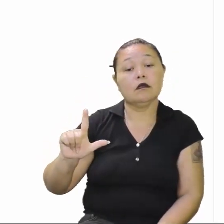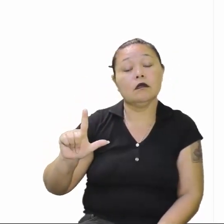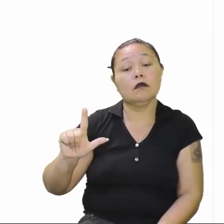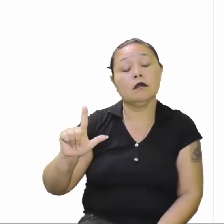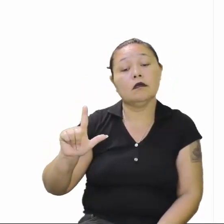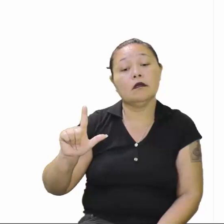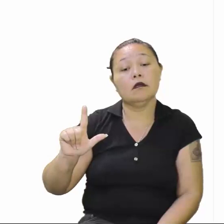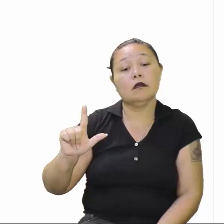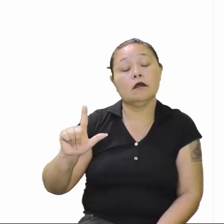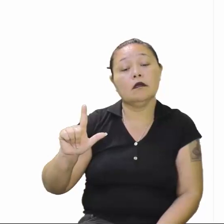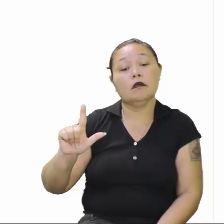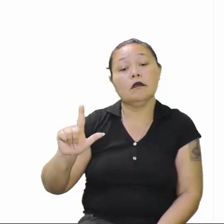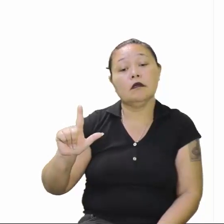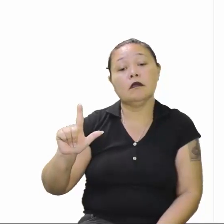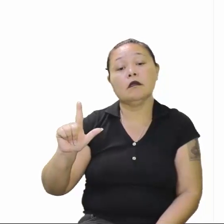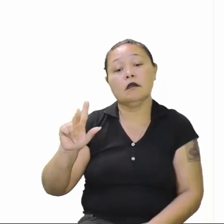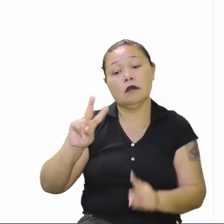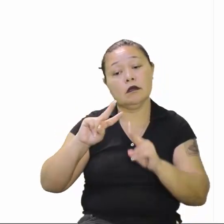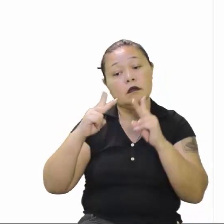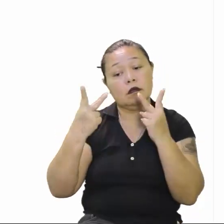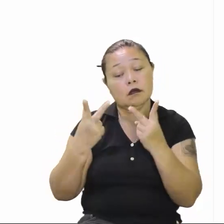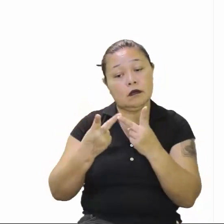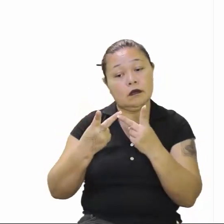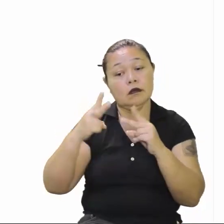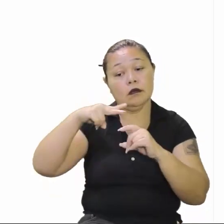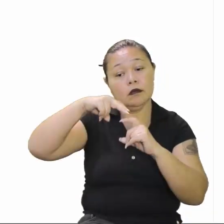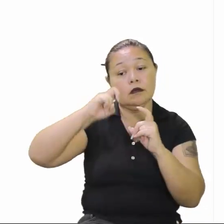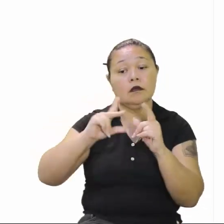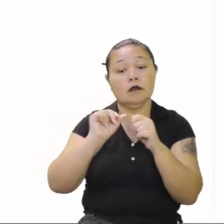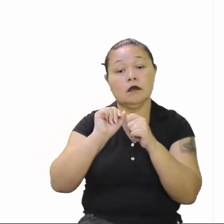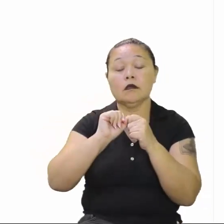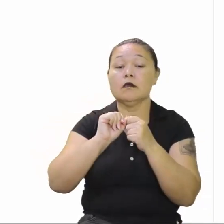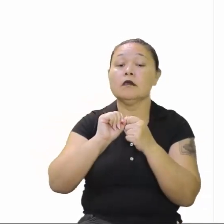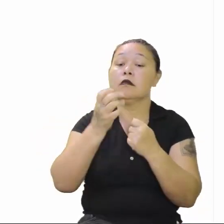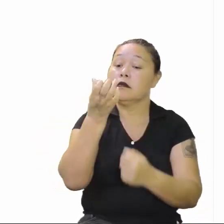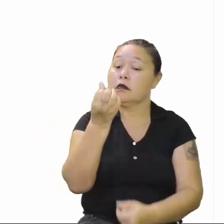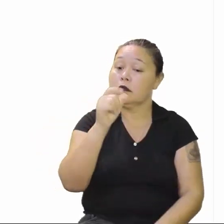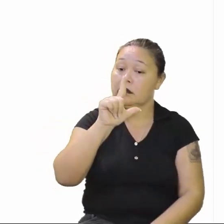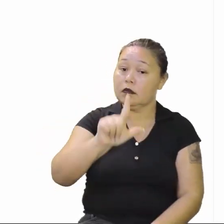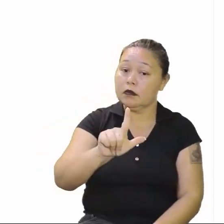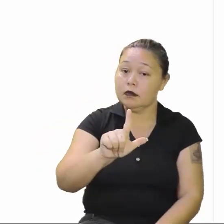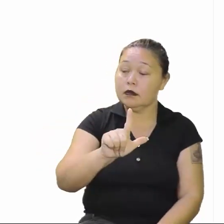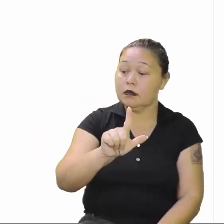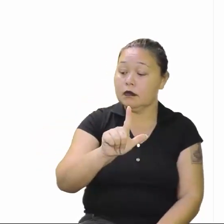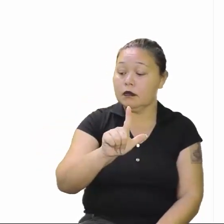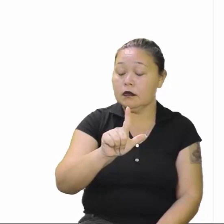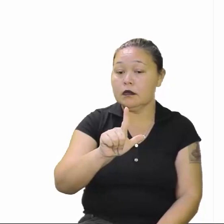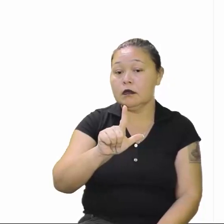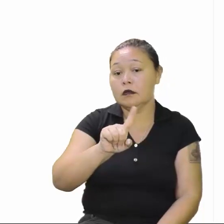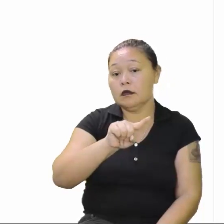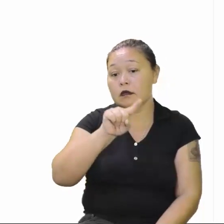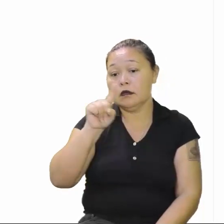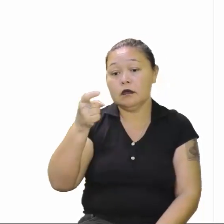Mas o volume de refrigerante consumido foi 6 litros. 6 litros corresponde a